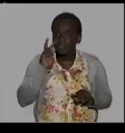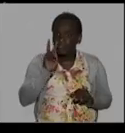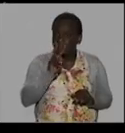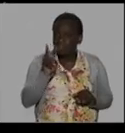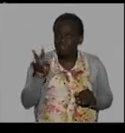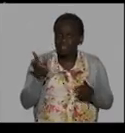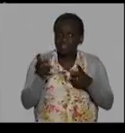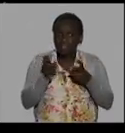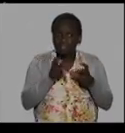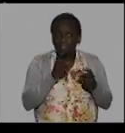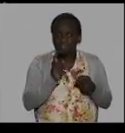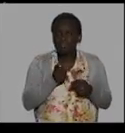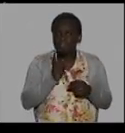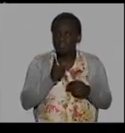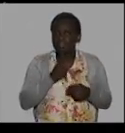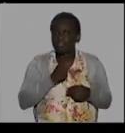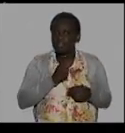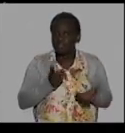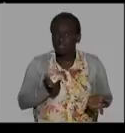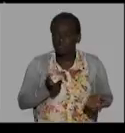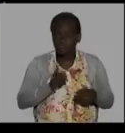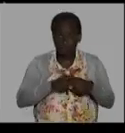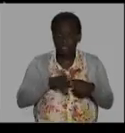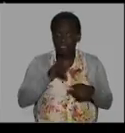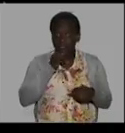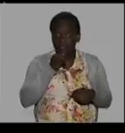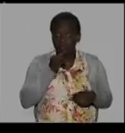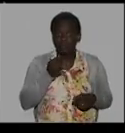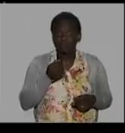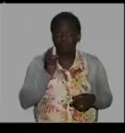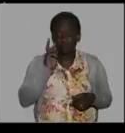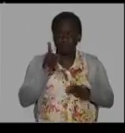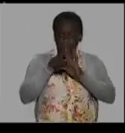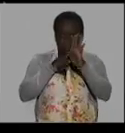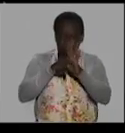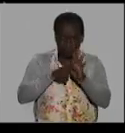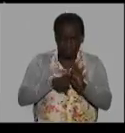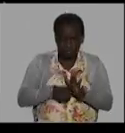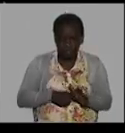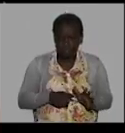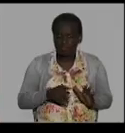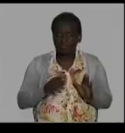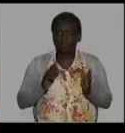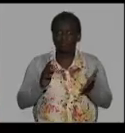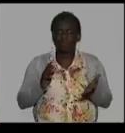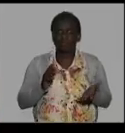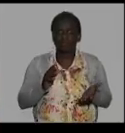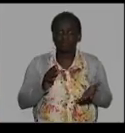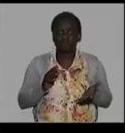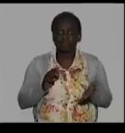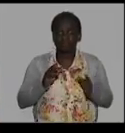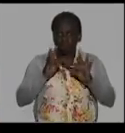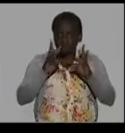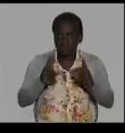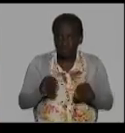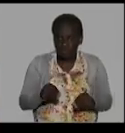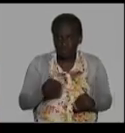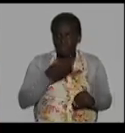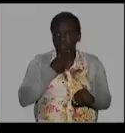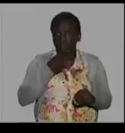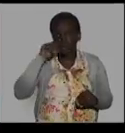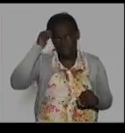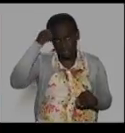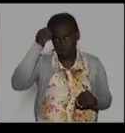é um fenômeno que chama atenção, né? Mas é um fenômeno, porque se você pega para analisar, se você pega todos os